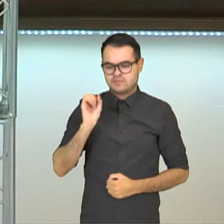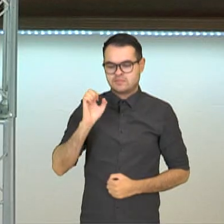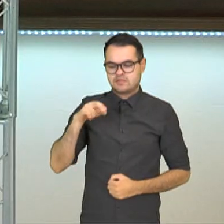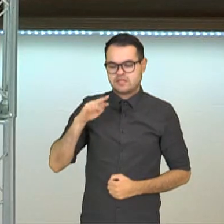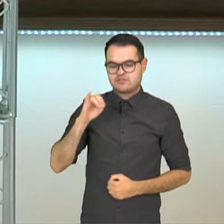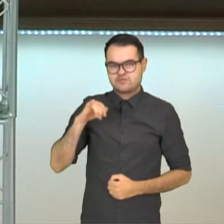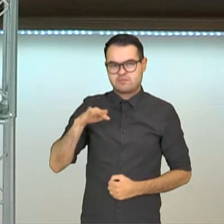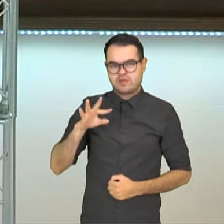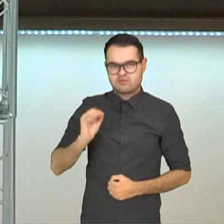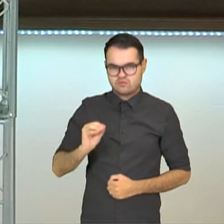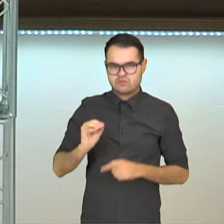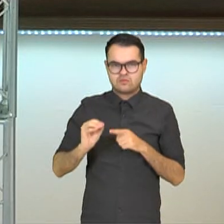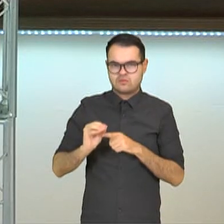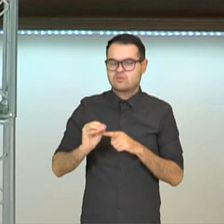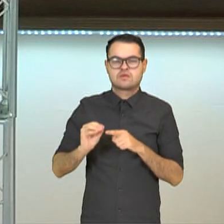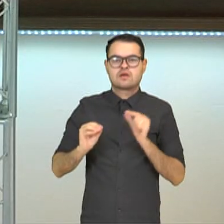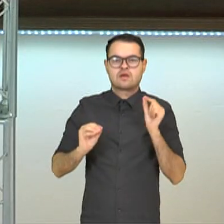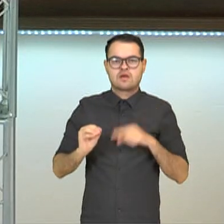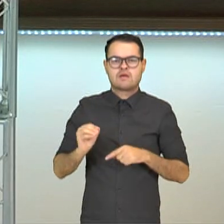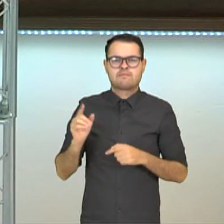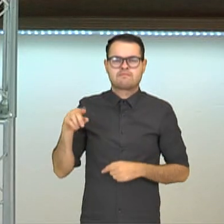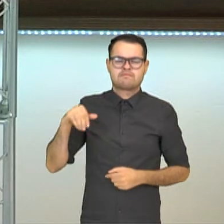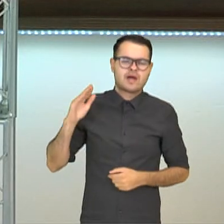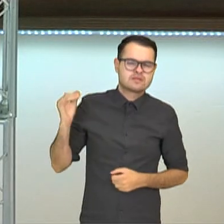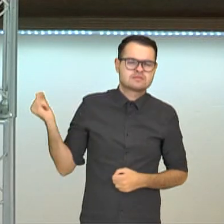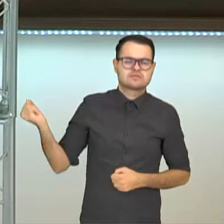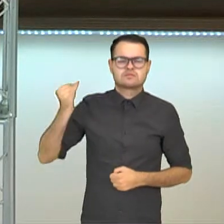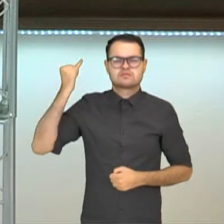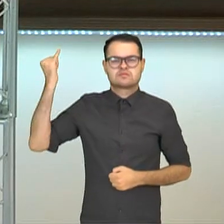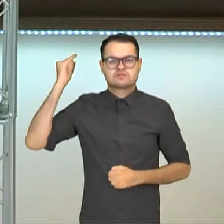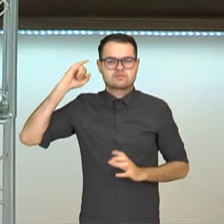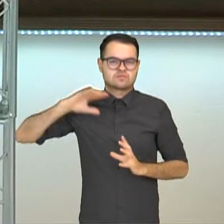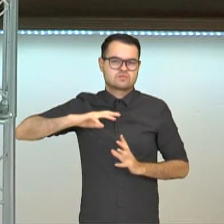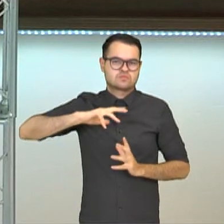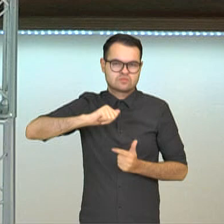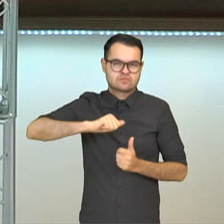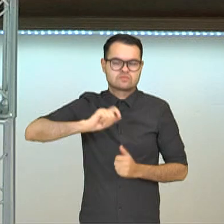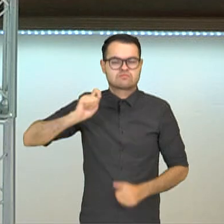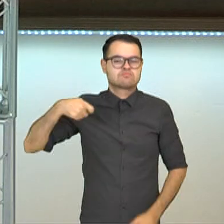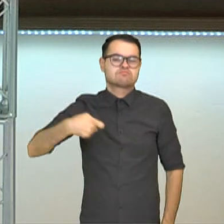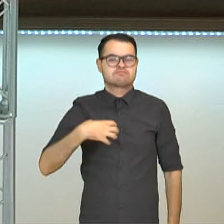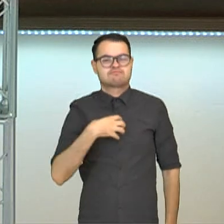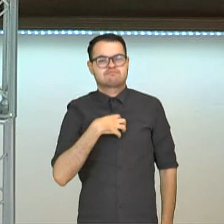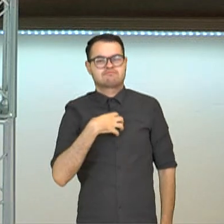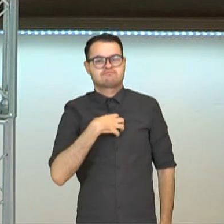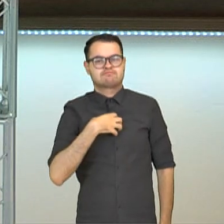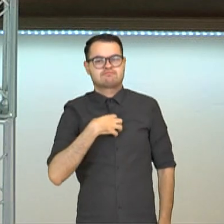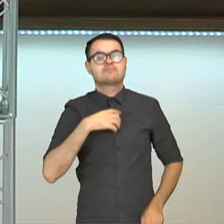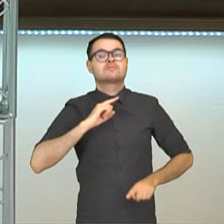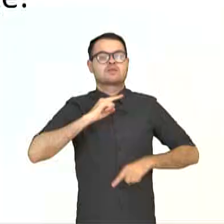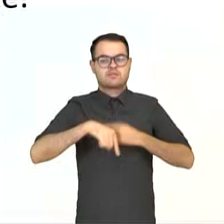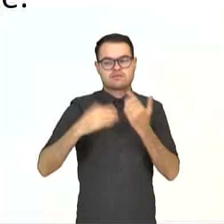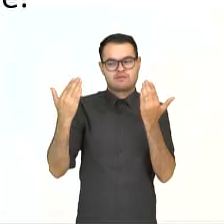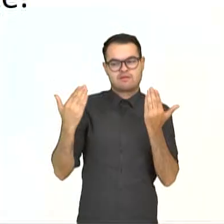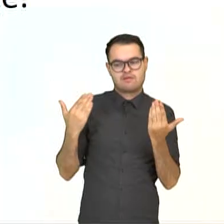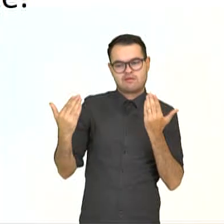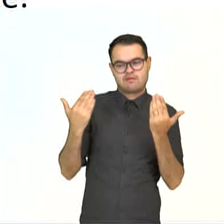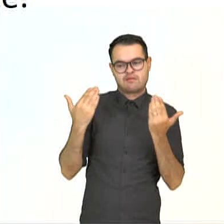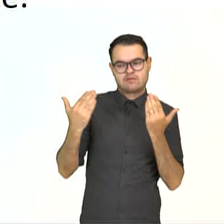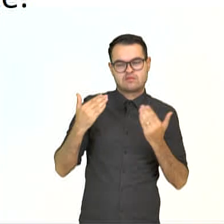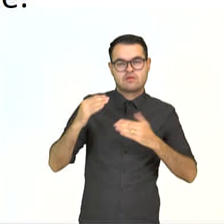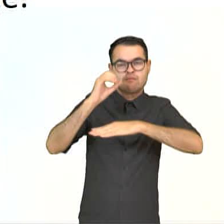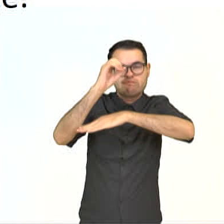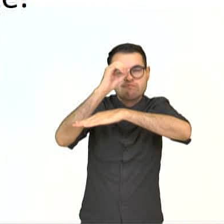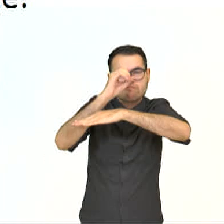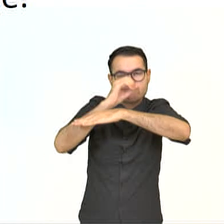O que era a coisa mais importante, a coisa mais fina do mundo? O sentimento. Logo após, ela analisa. Aquele dia